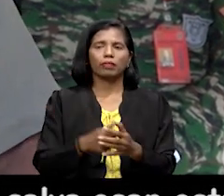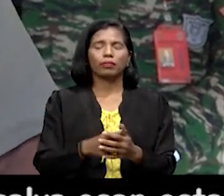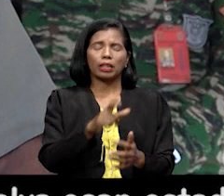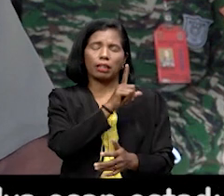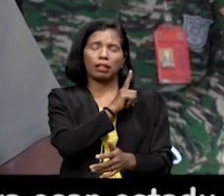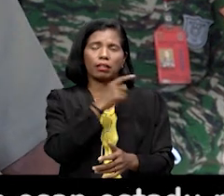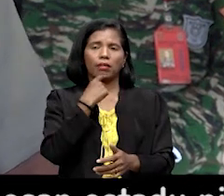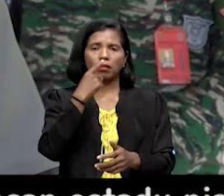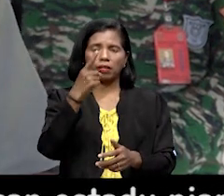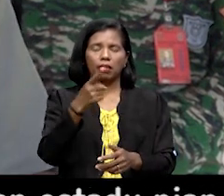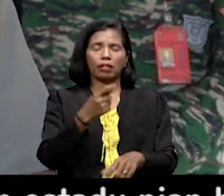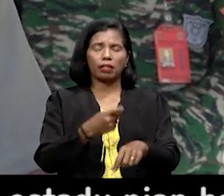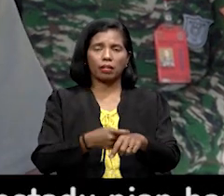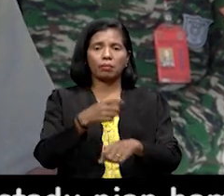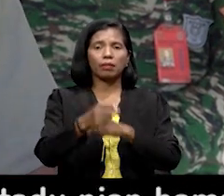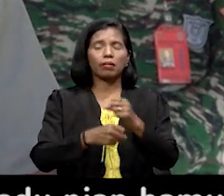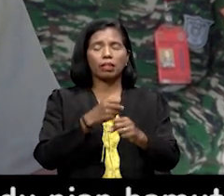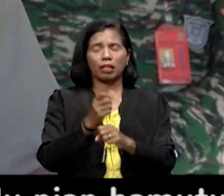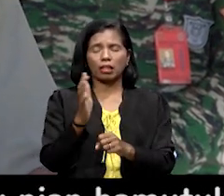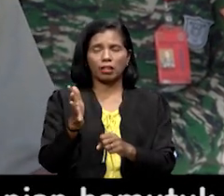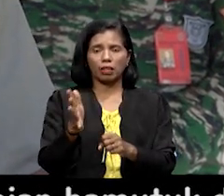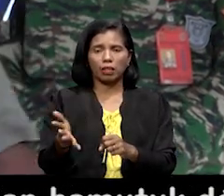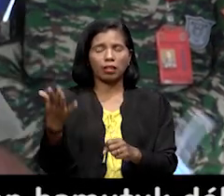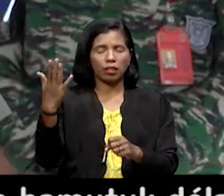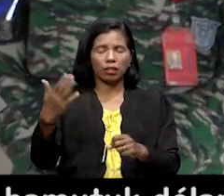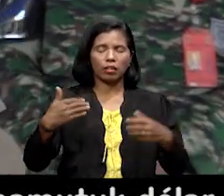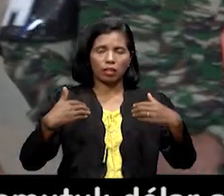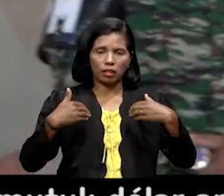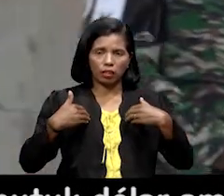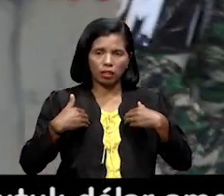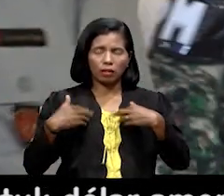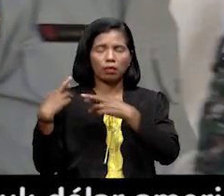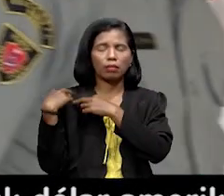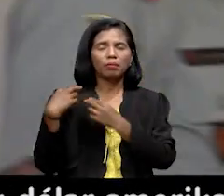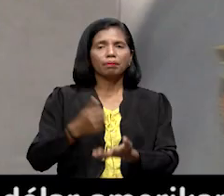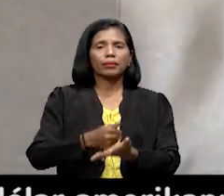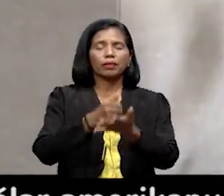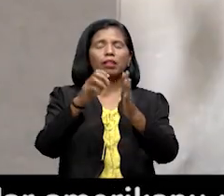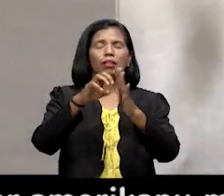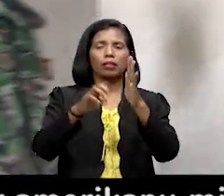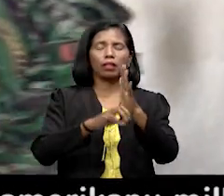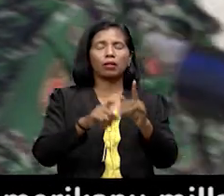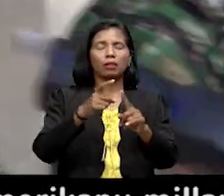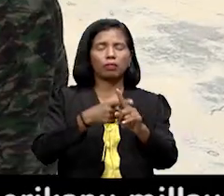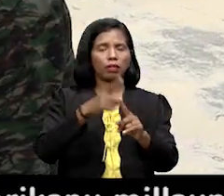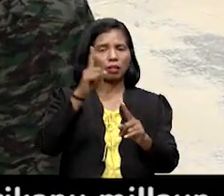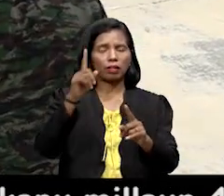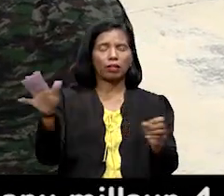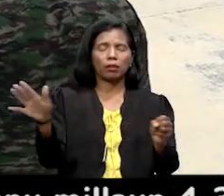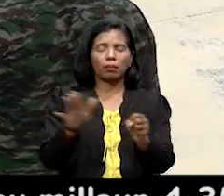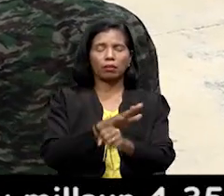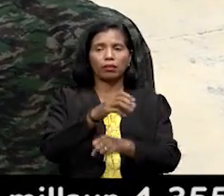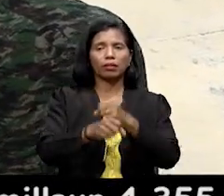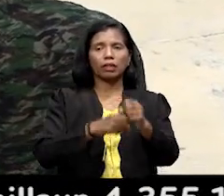hateten durante tinan lima nulu. Ni ia dever servi ona estadu. Nune agora hela fulanida atu completa tinan hitu